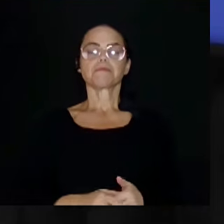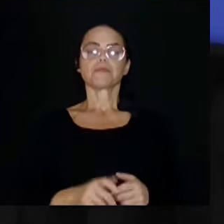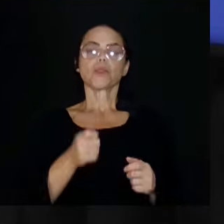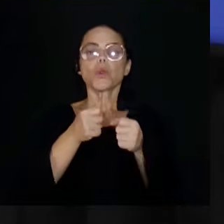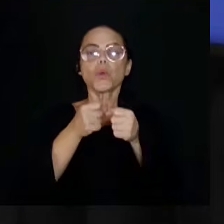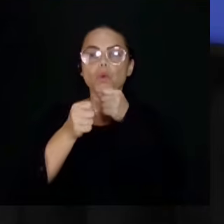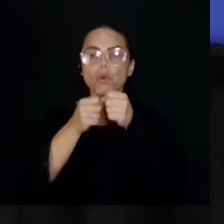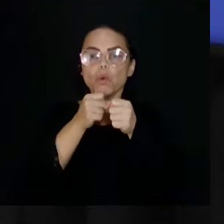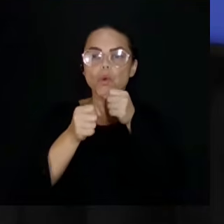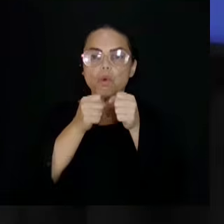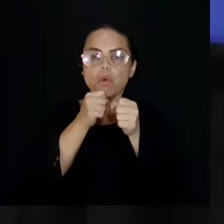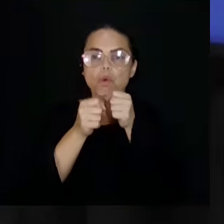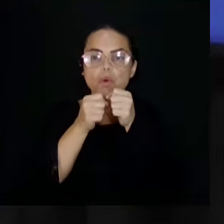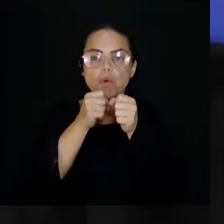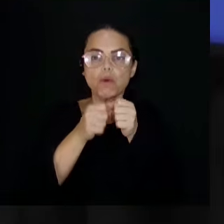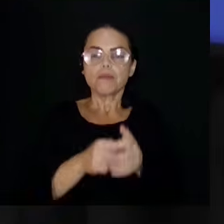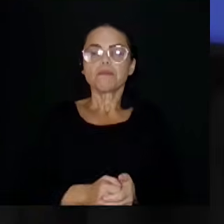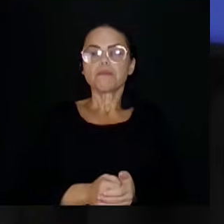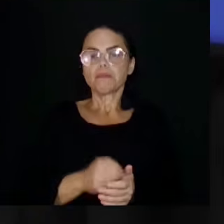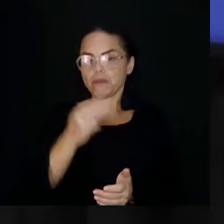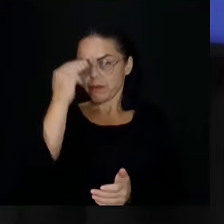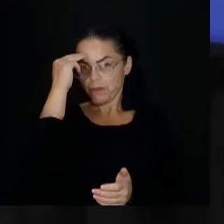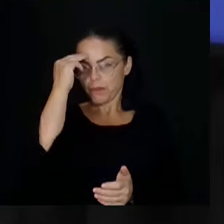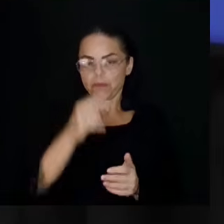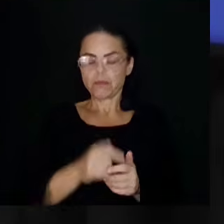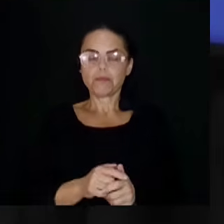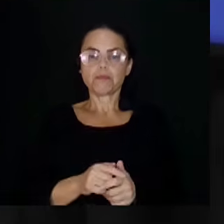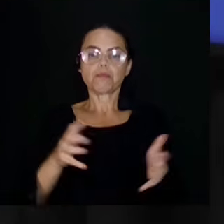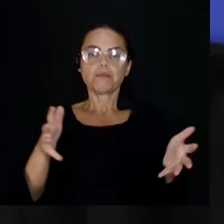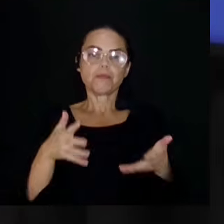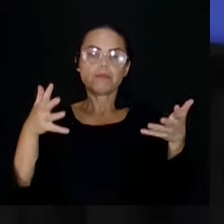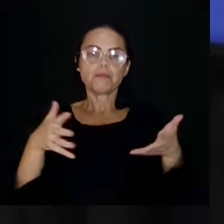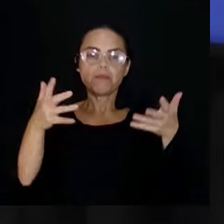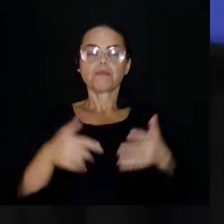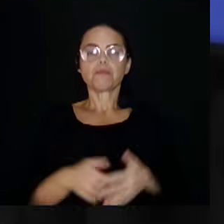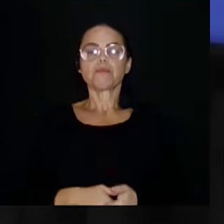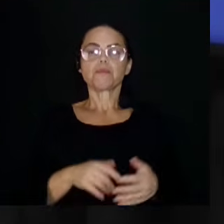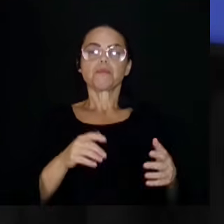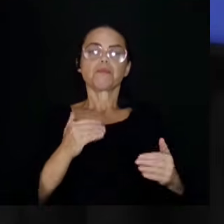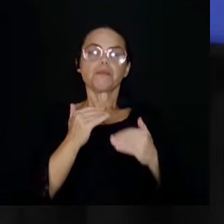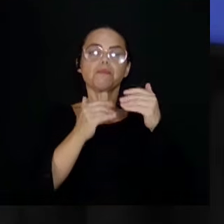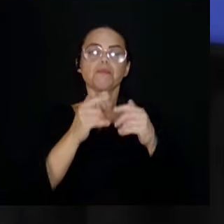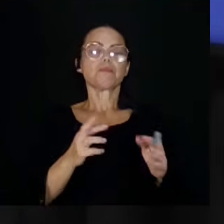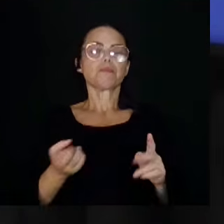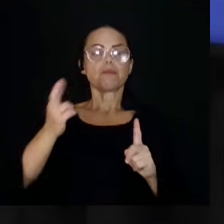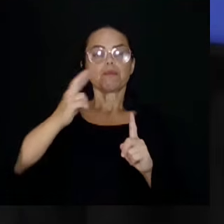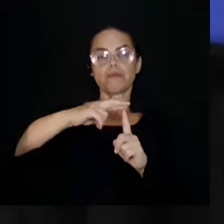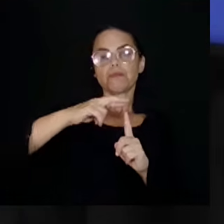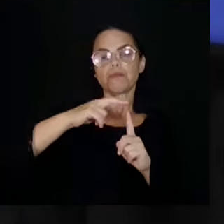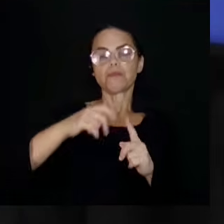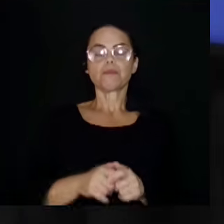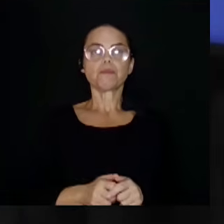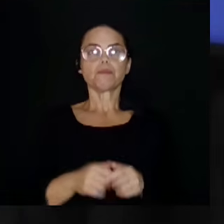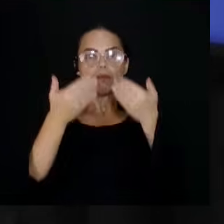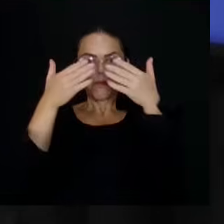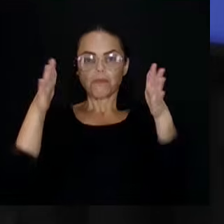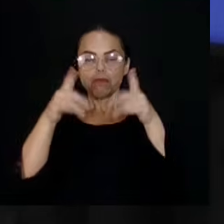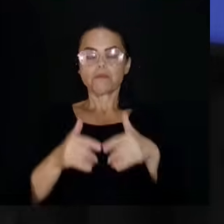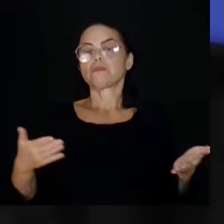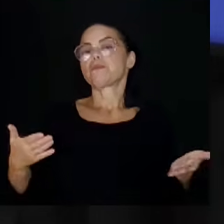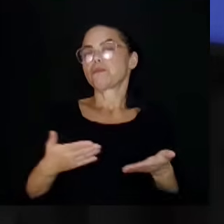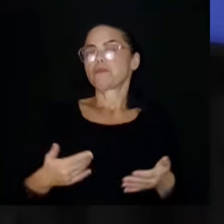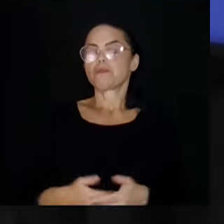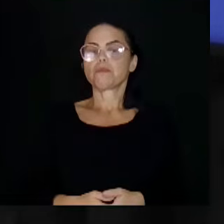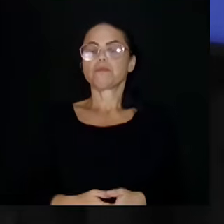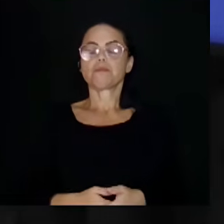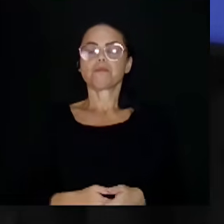registrar memórias, celebrar trajetórias e construir referências que iluminem o presente e abram caminhos